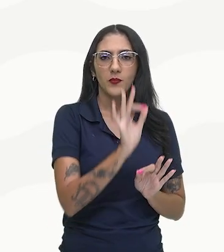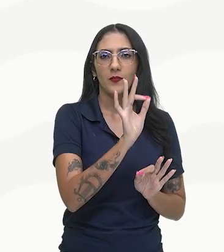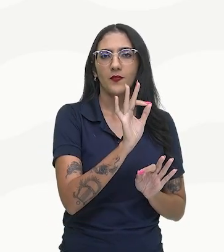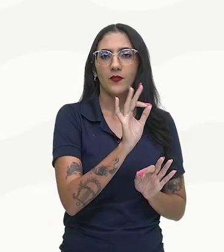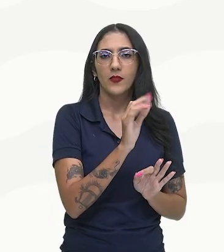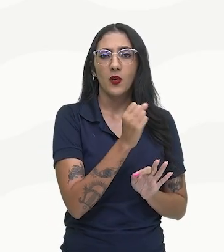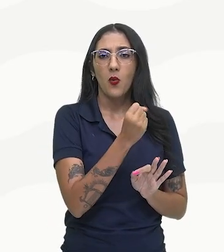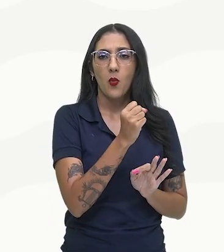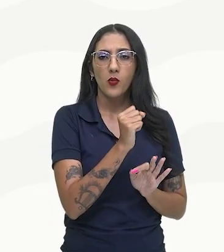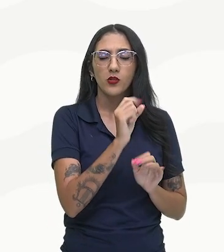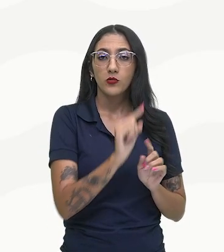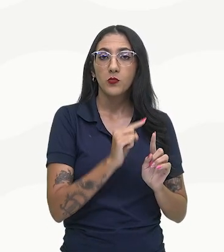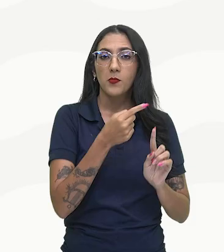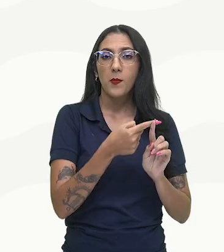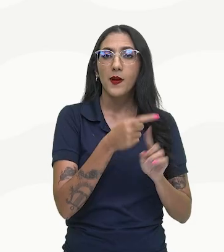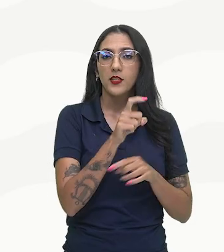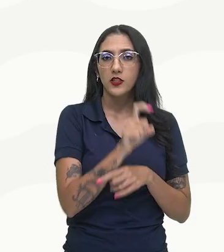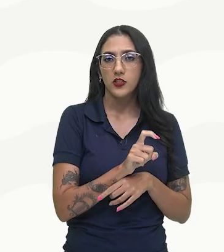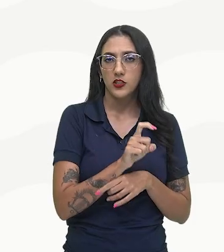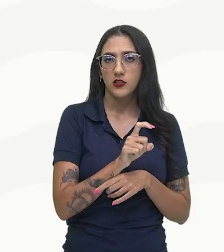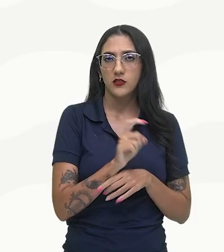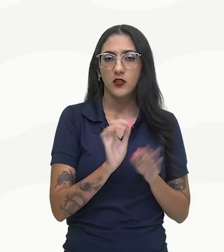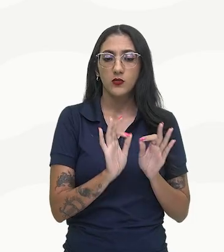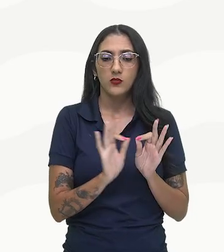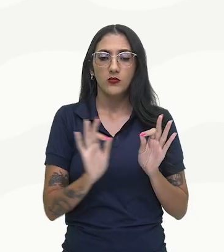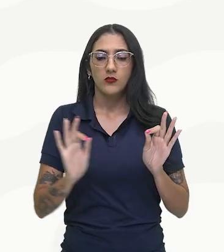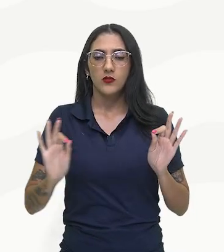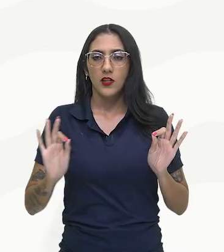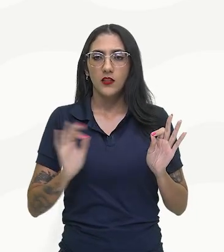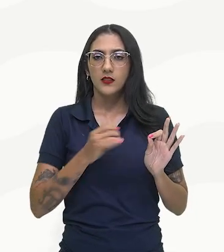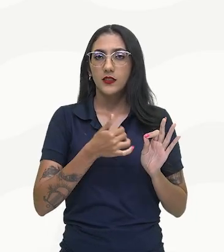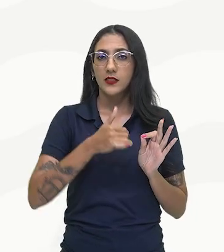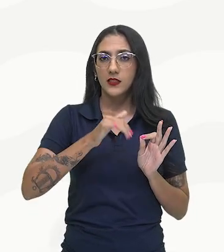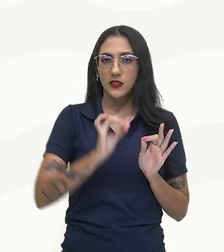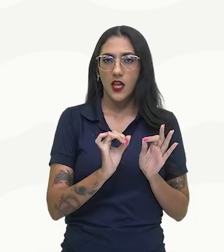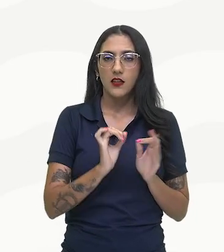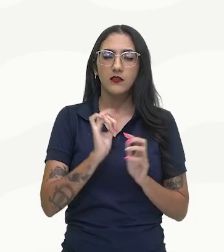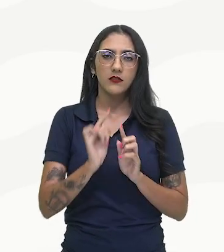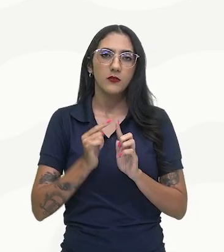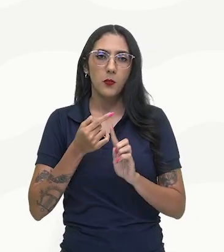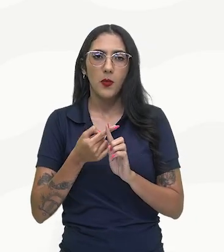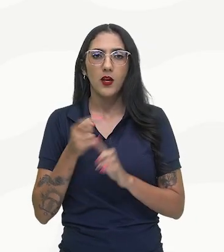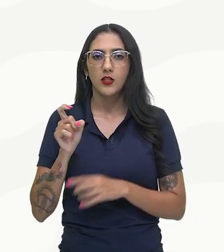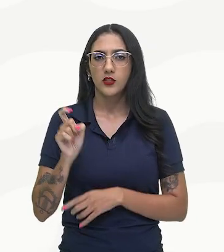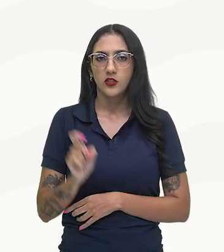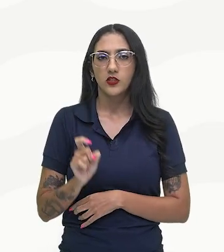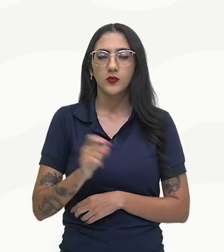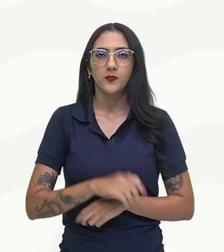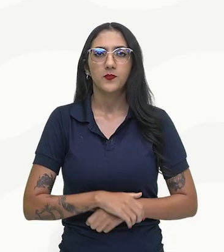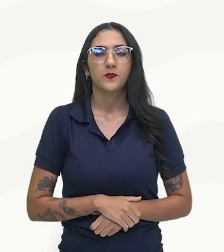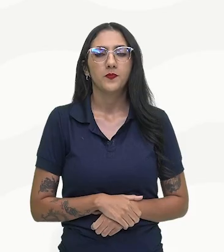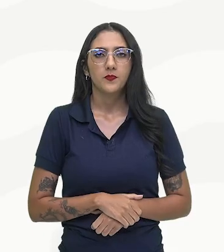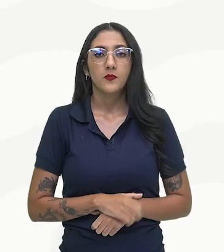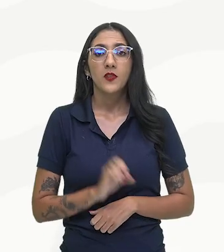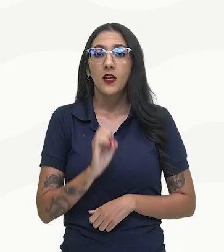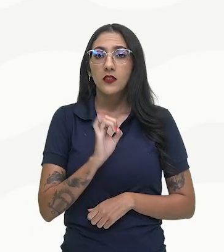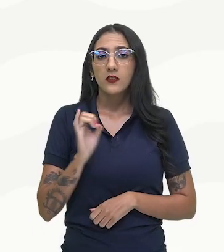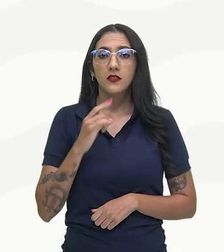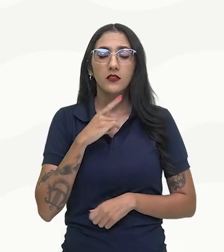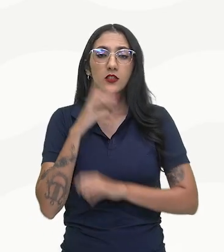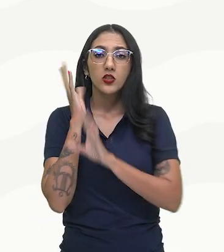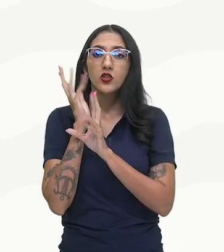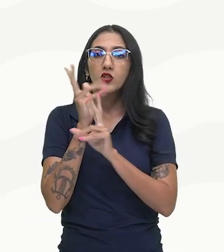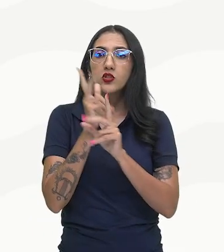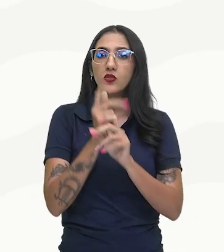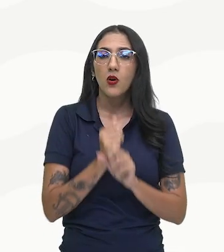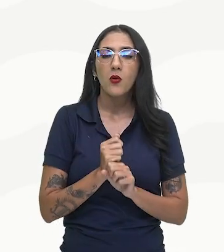é 8 mais X, a medida do outro lado é 10 mais X. Se a gente multiplicar essas duas medidas, a gente